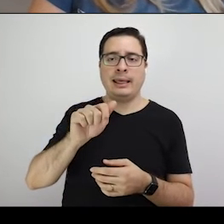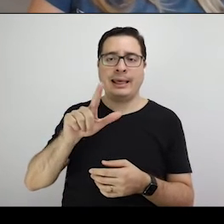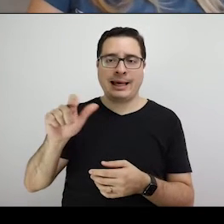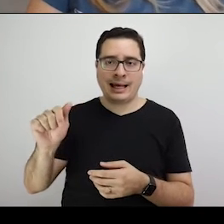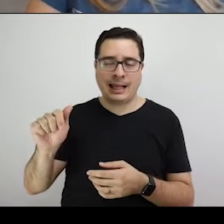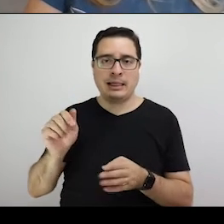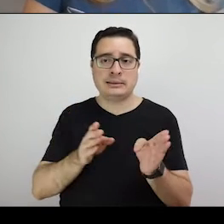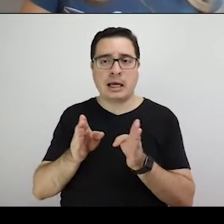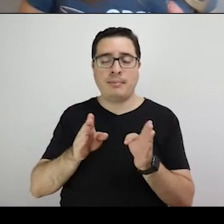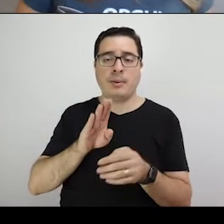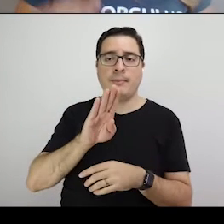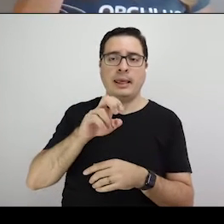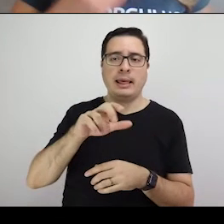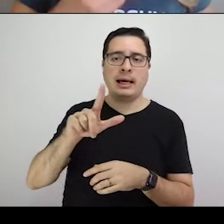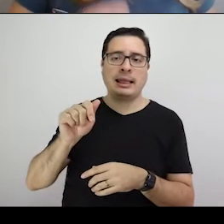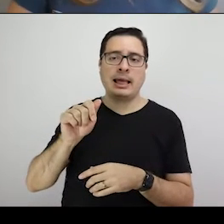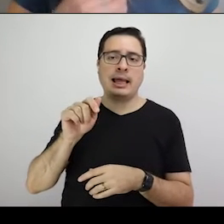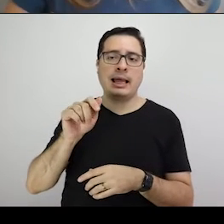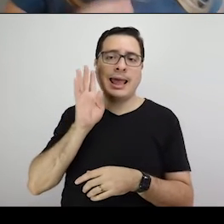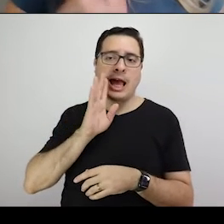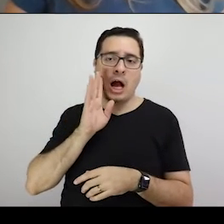Bengala Legal, né? Então, ele possui